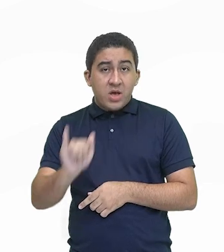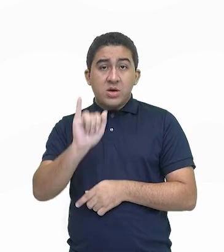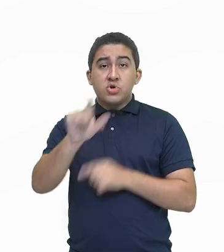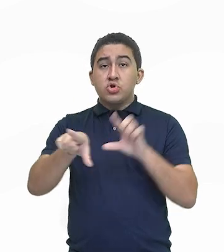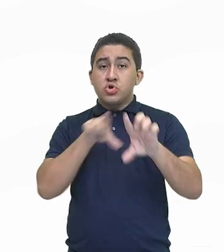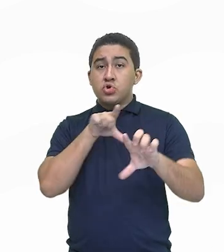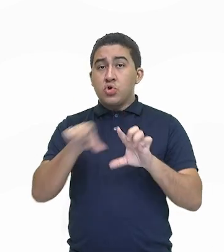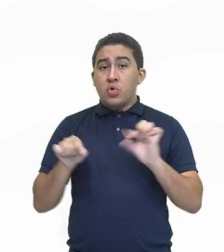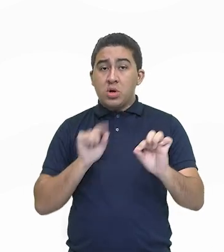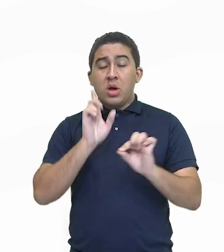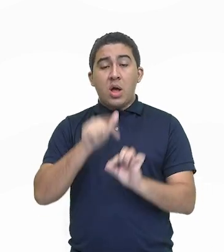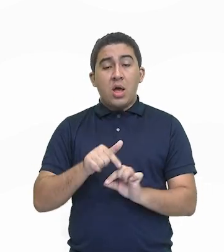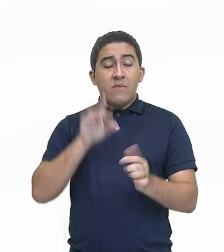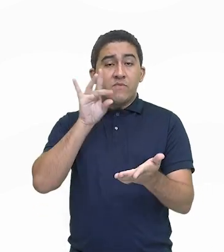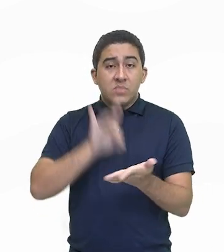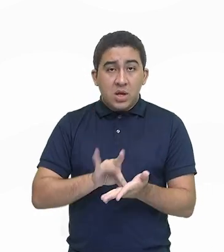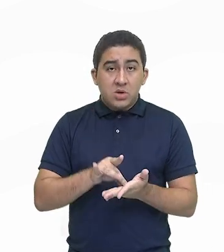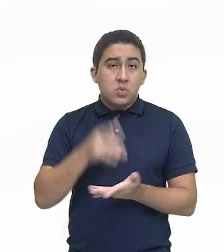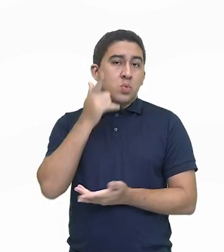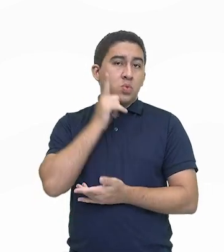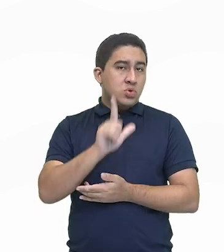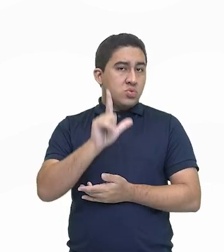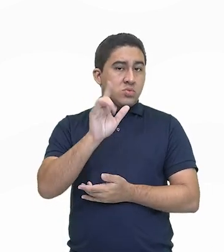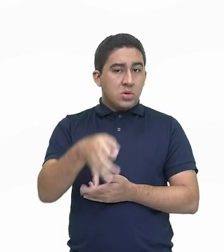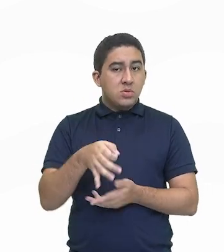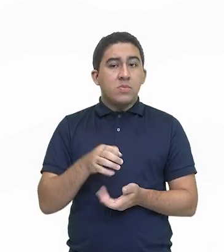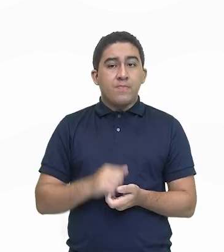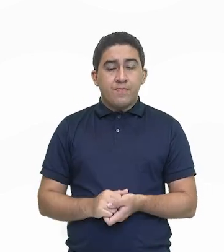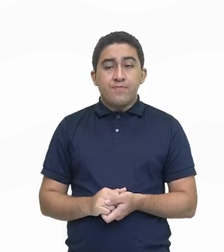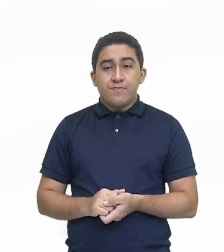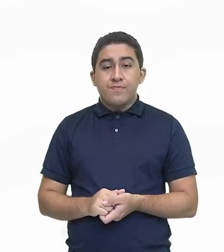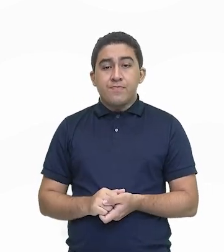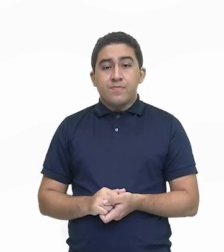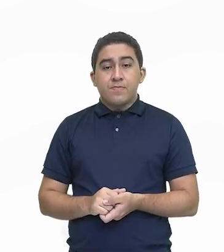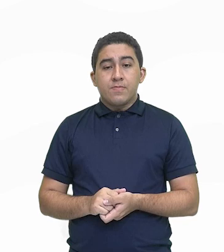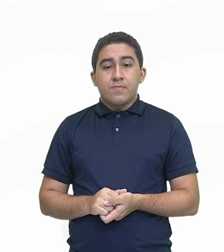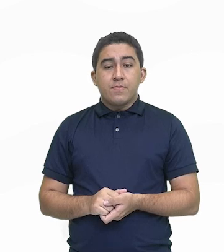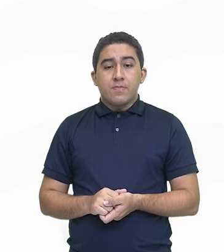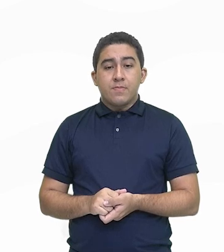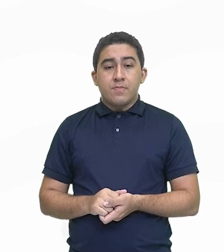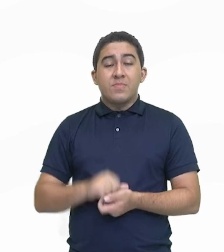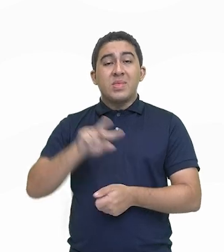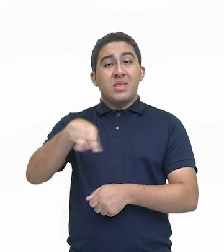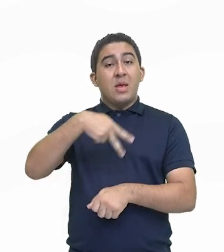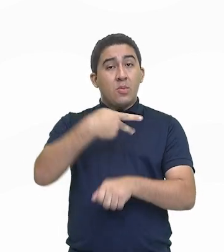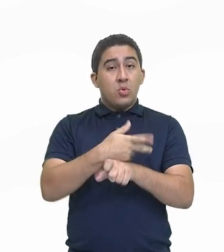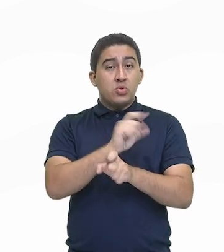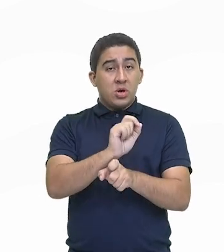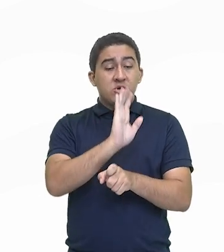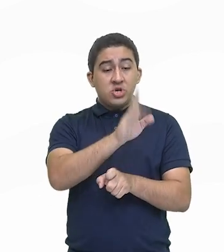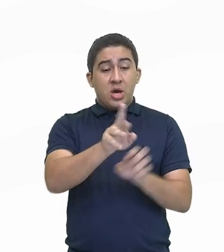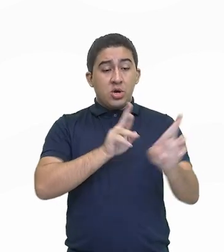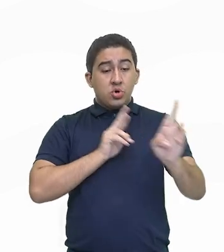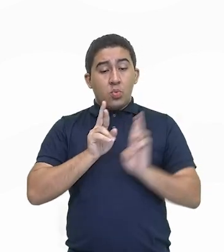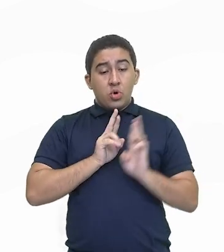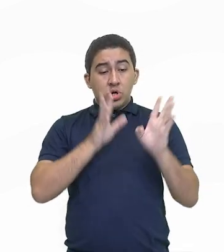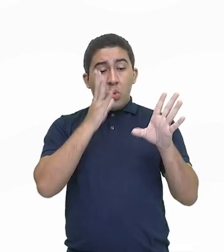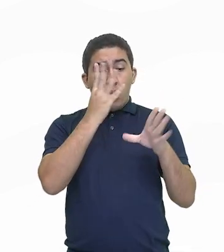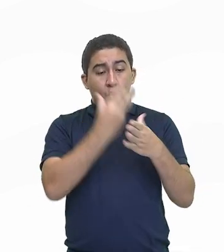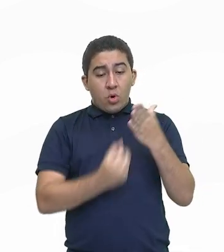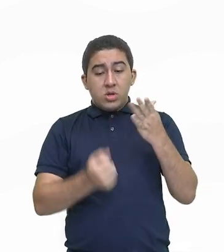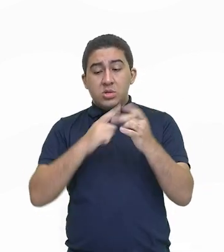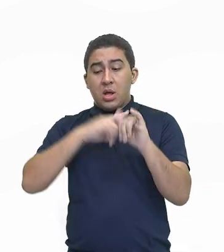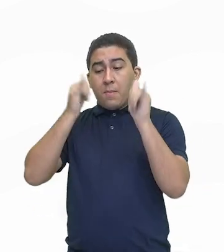escolher como a que deu certo. Até que você vai chegar o momento da divulgação dos dados, você vai